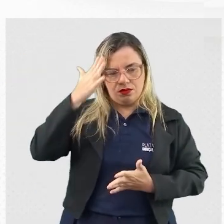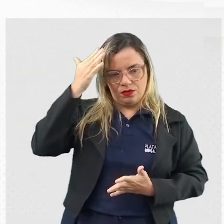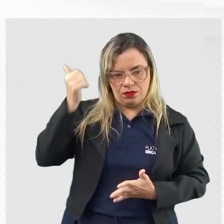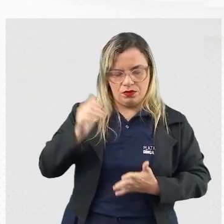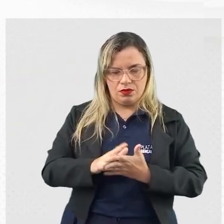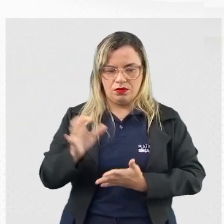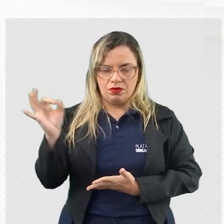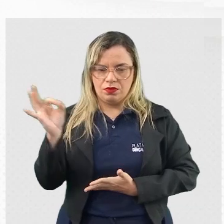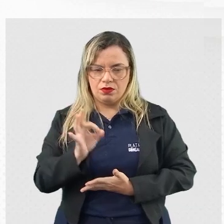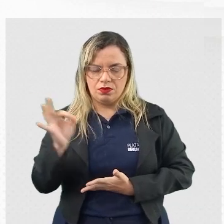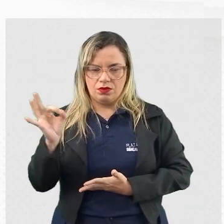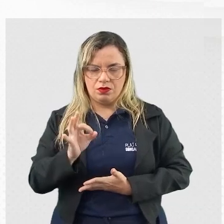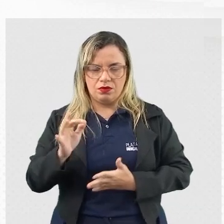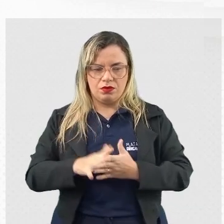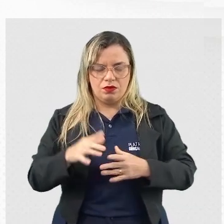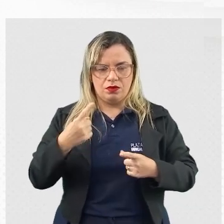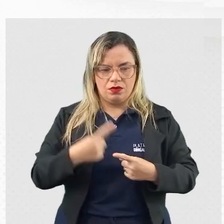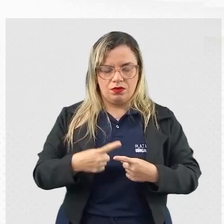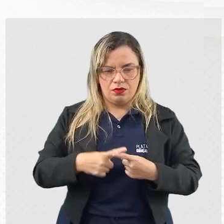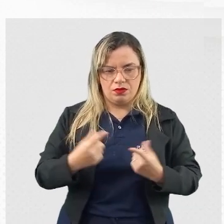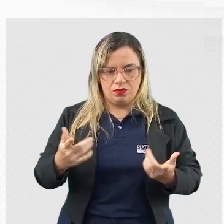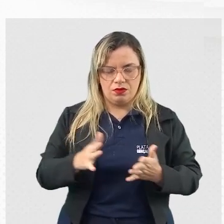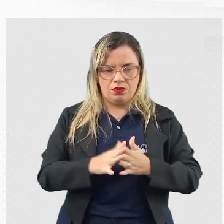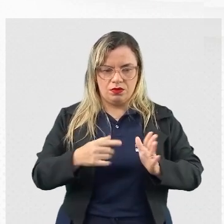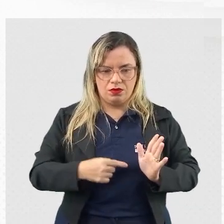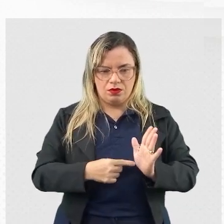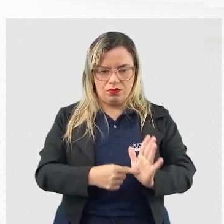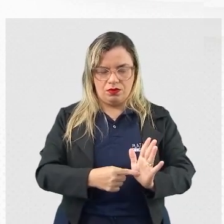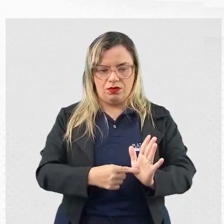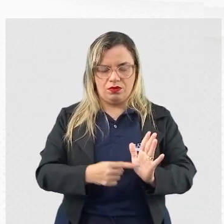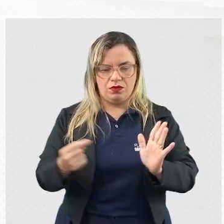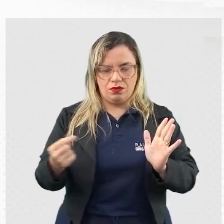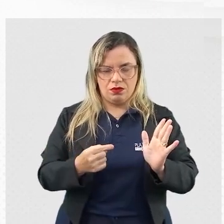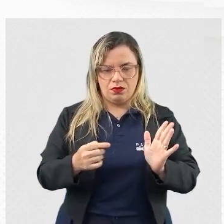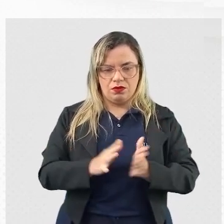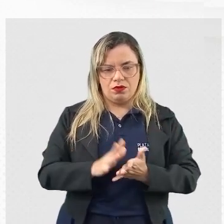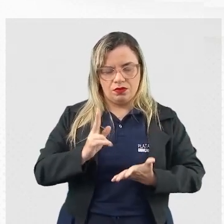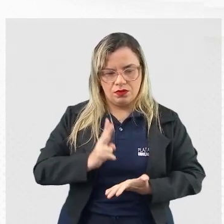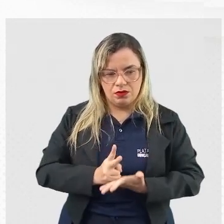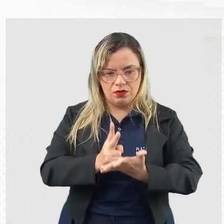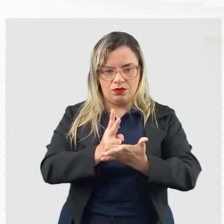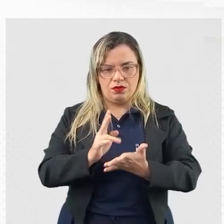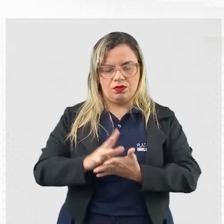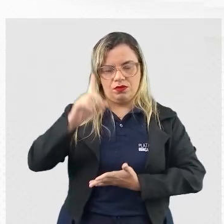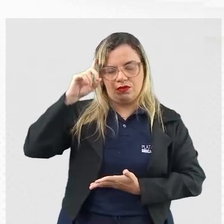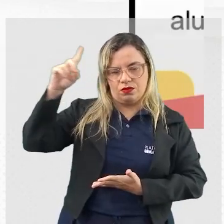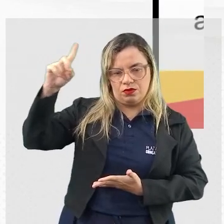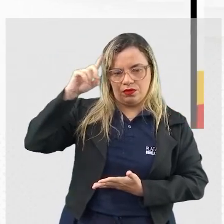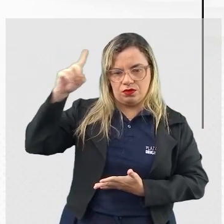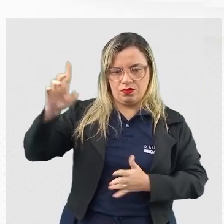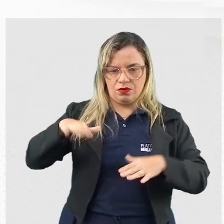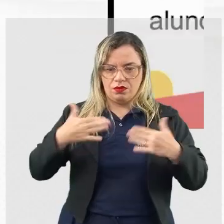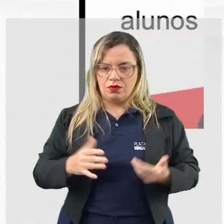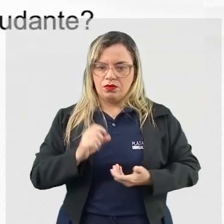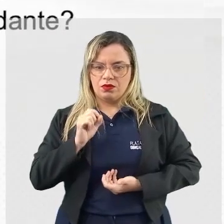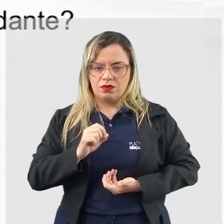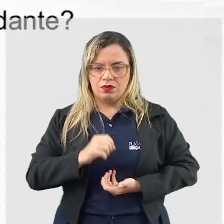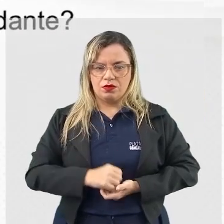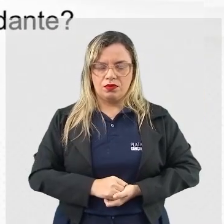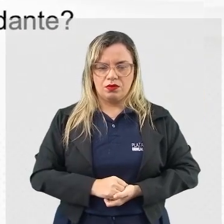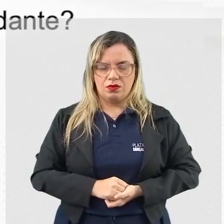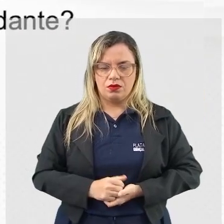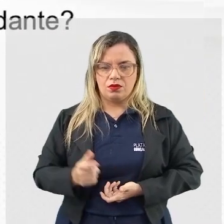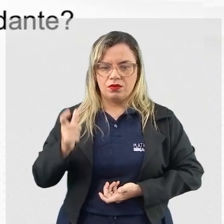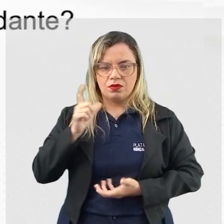as porcentagens, porque isso é uma coisa que aparece com muita frequência no nosso cotidiano. Vamos